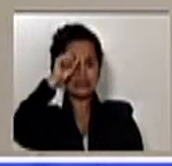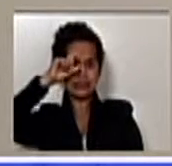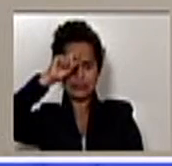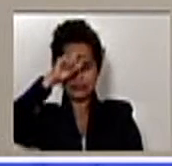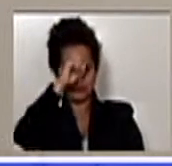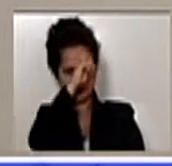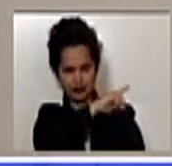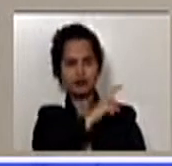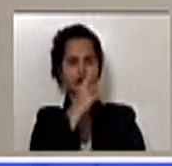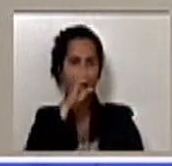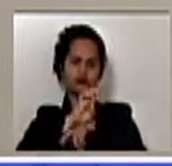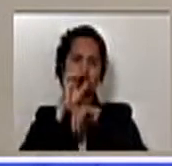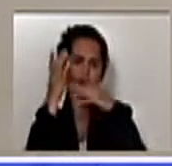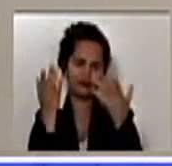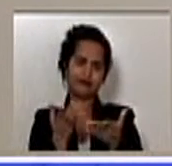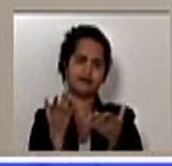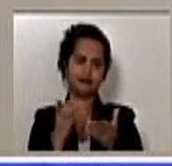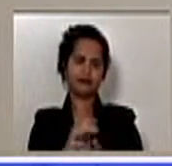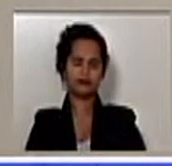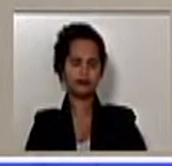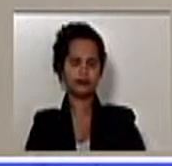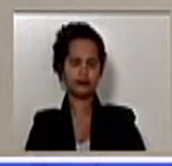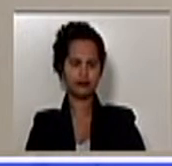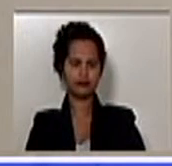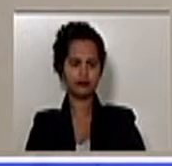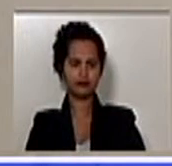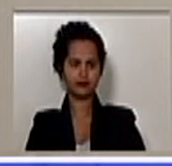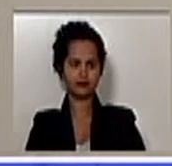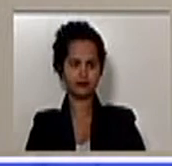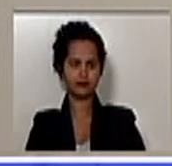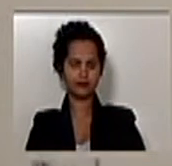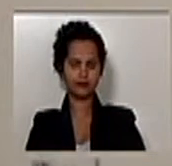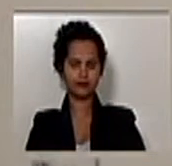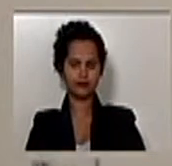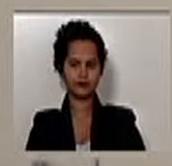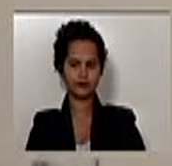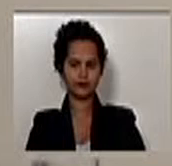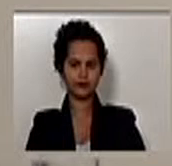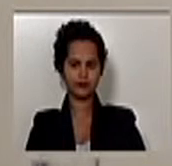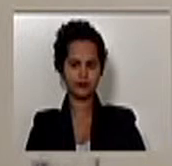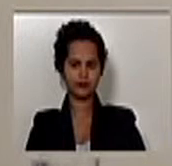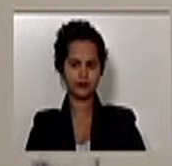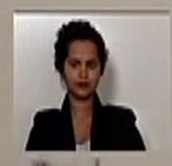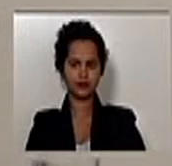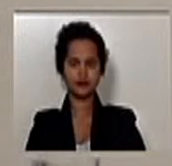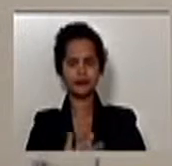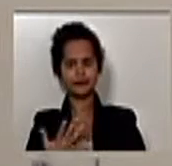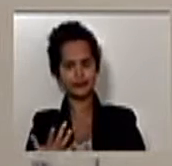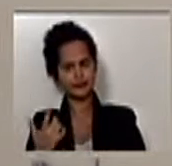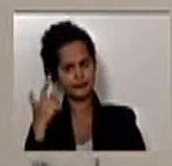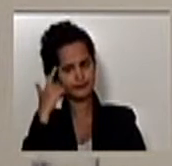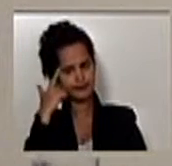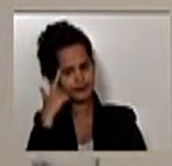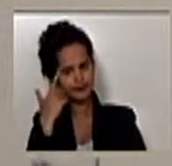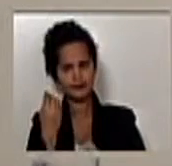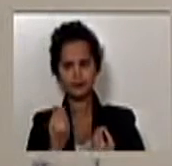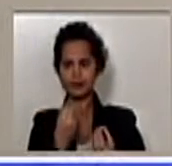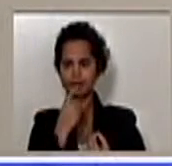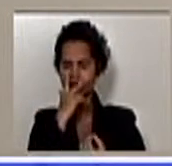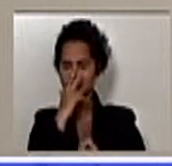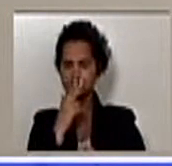que passa o Estado no momento. Até para se ter um pouco assim de pé no